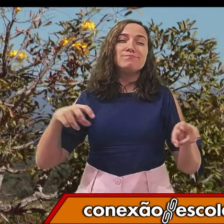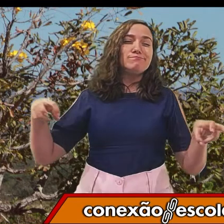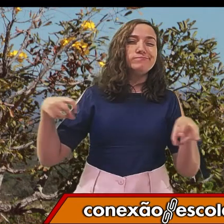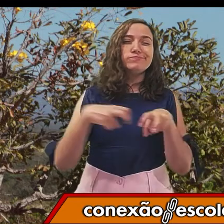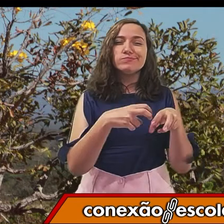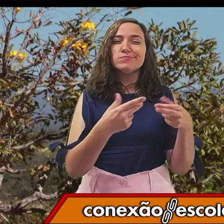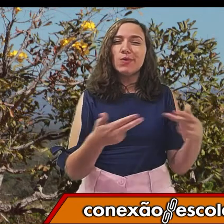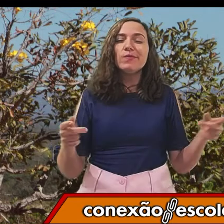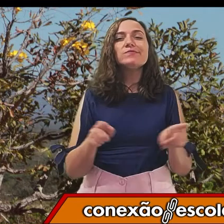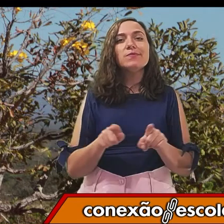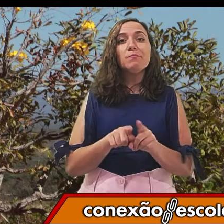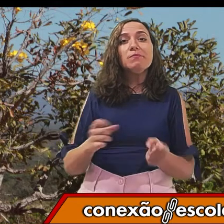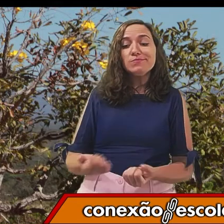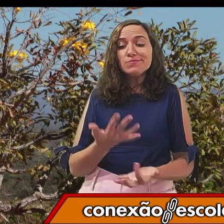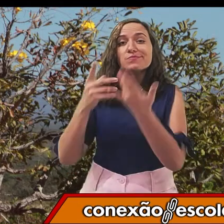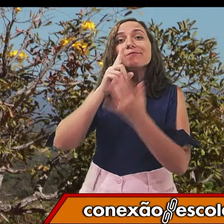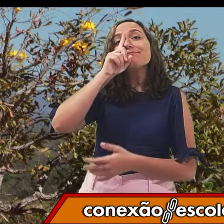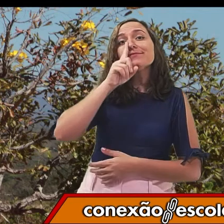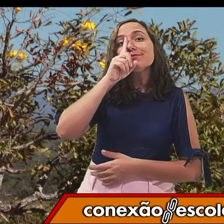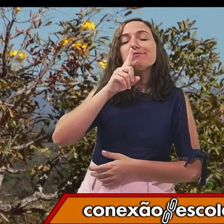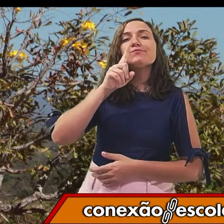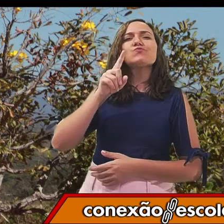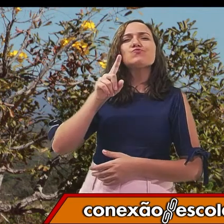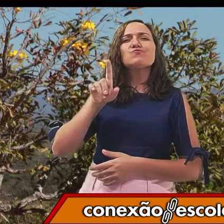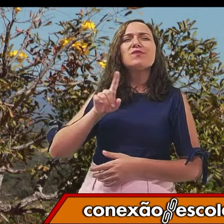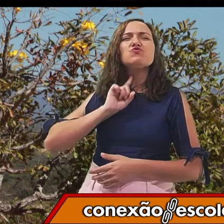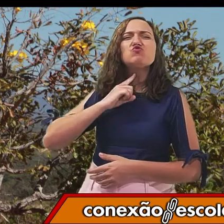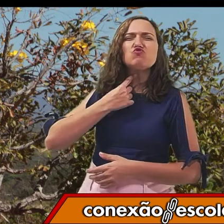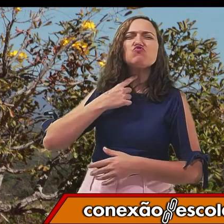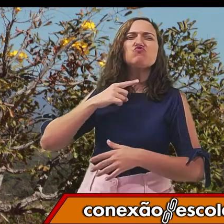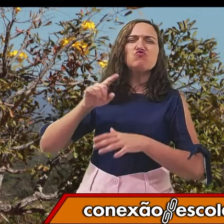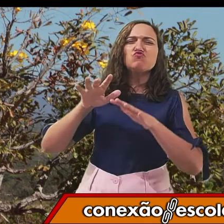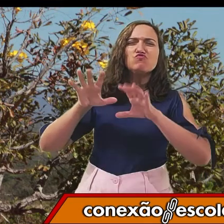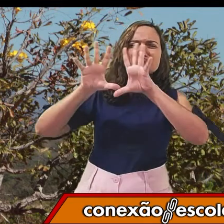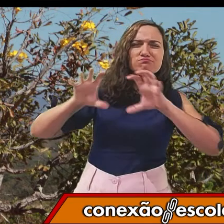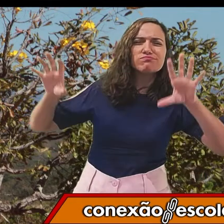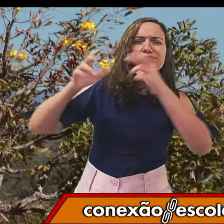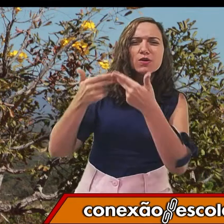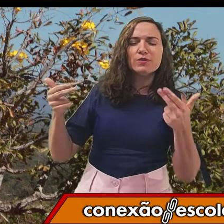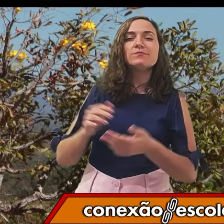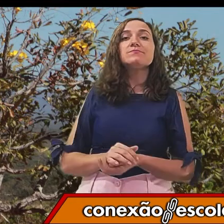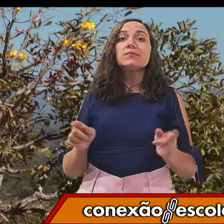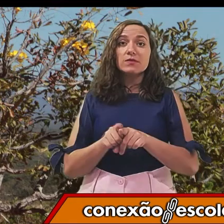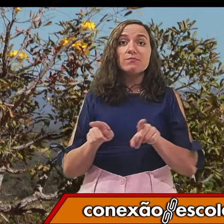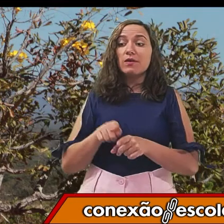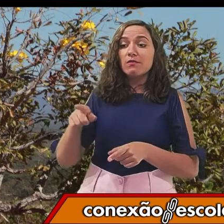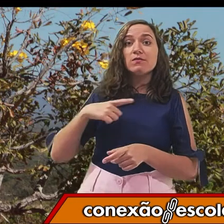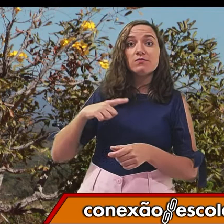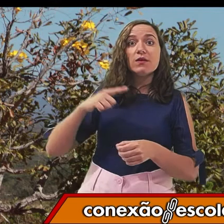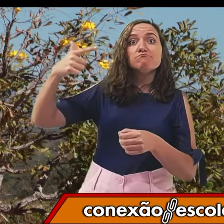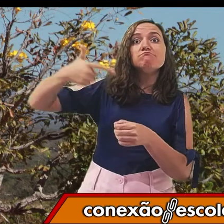poluir o ar. O combustível que move esses veículos tem petróleo na composição, e o fornecimento de petróleo